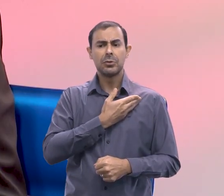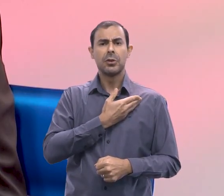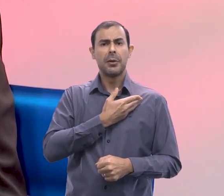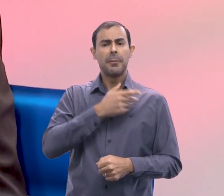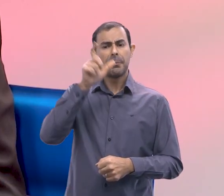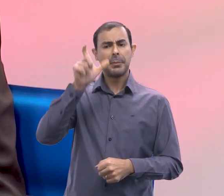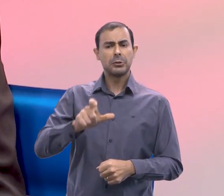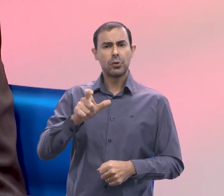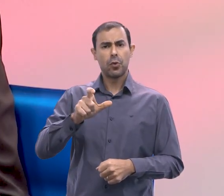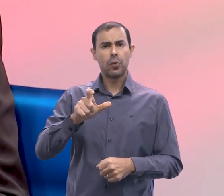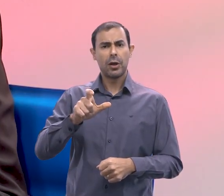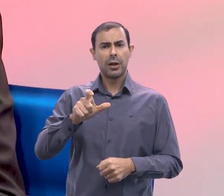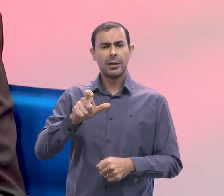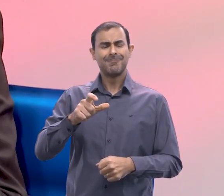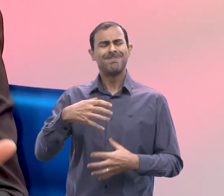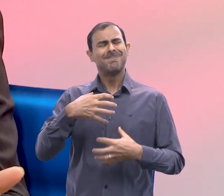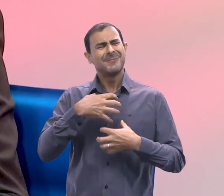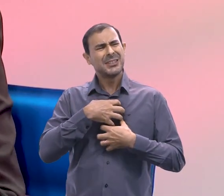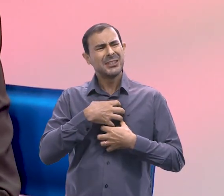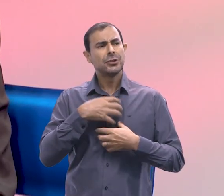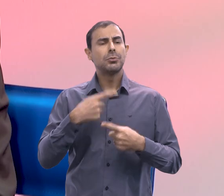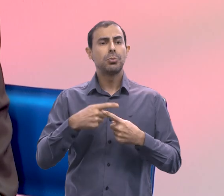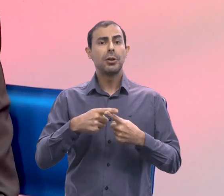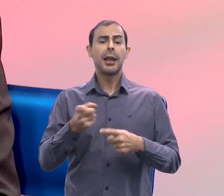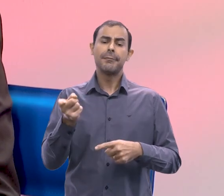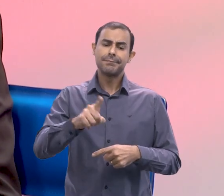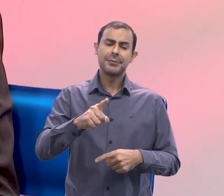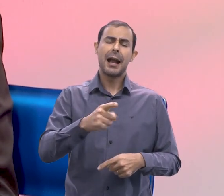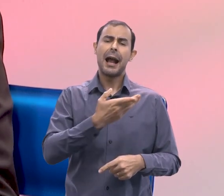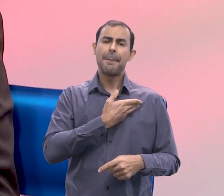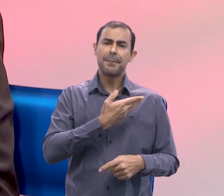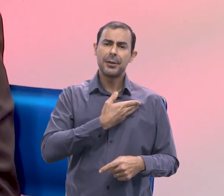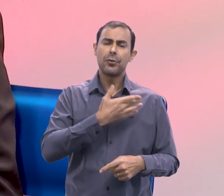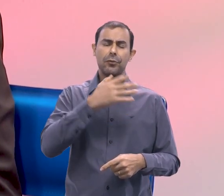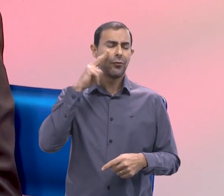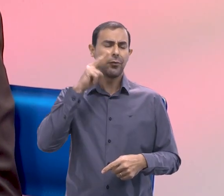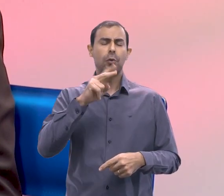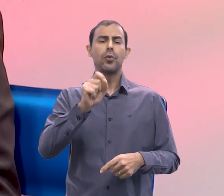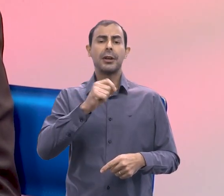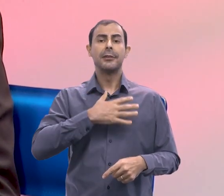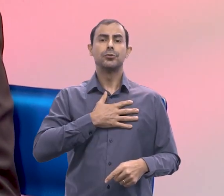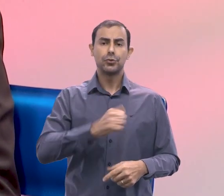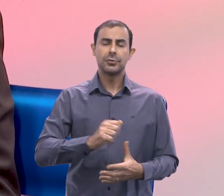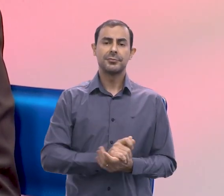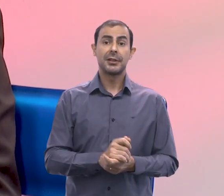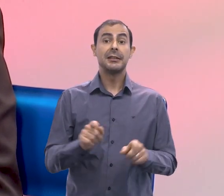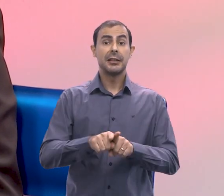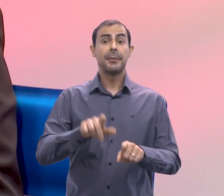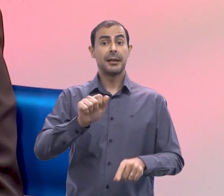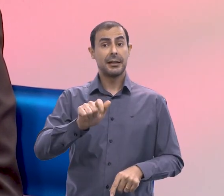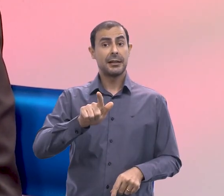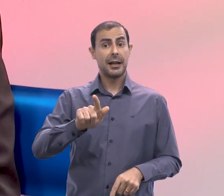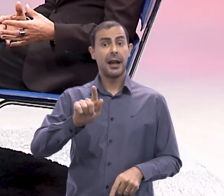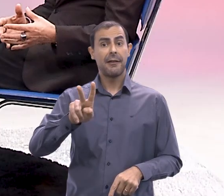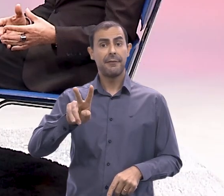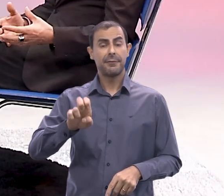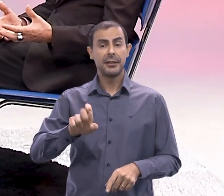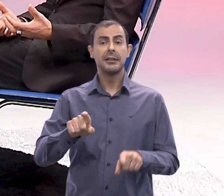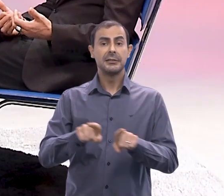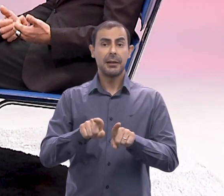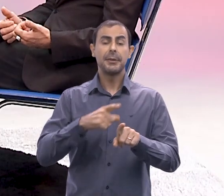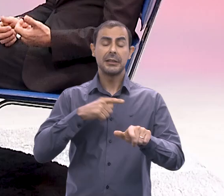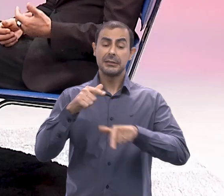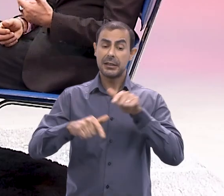perderam alguém por suicídio, semelhante ao trabalho do GAV, que o GAV tem um GAV, né? Tem um trabalho também voltado para